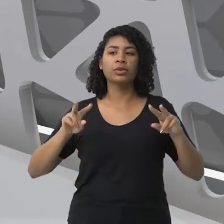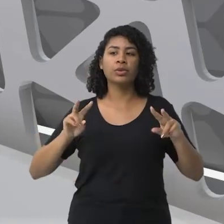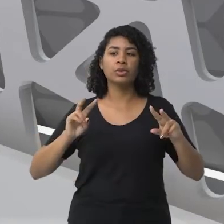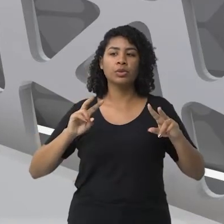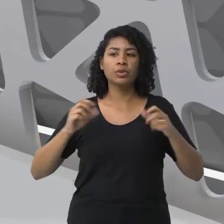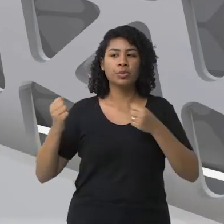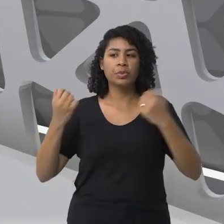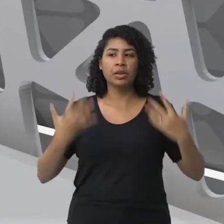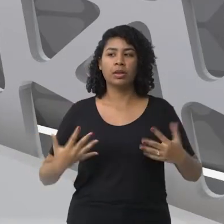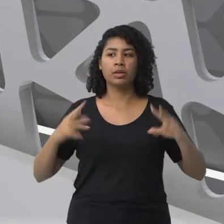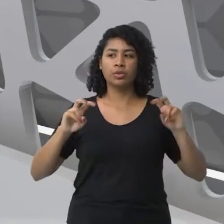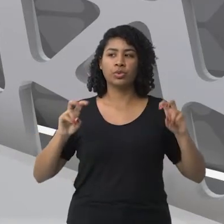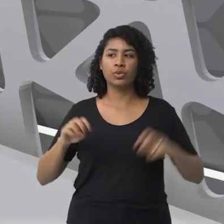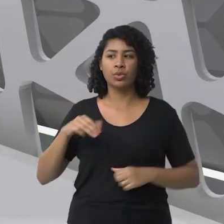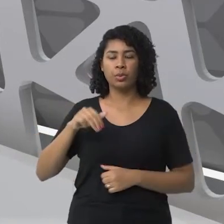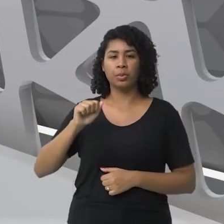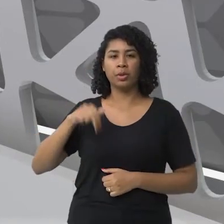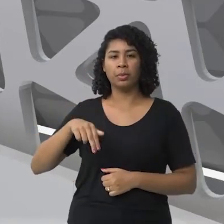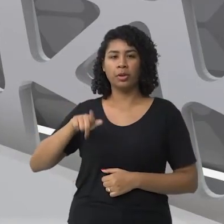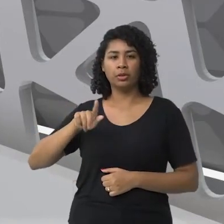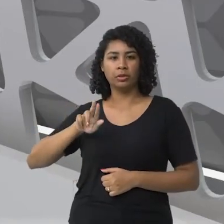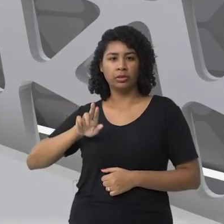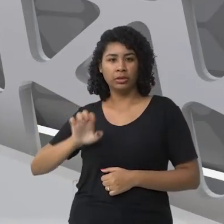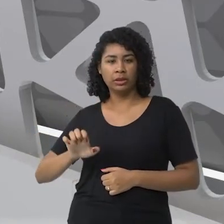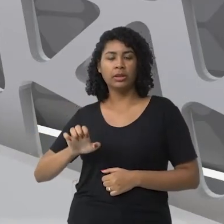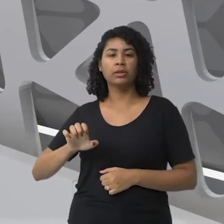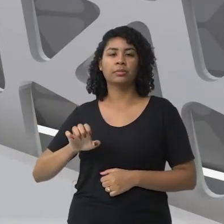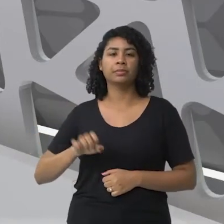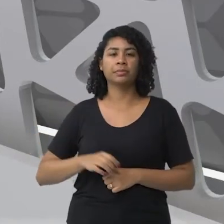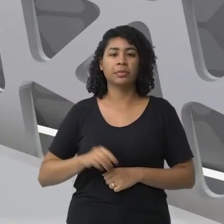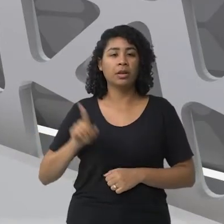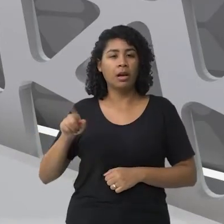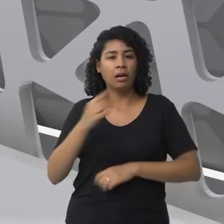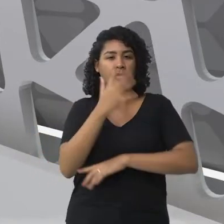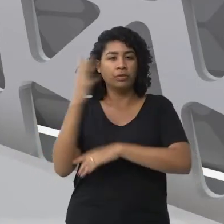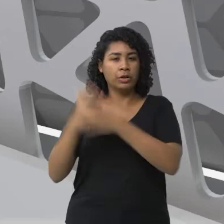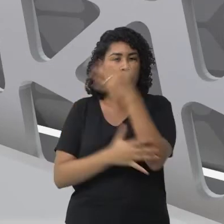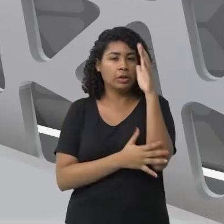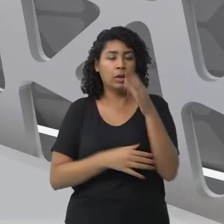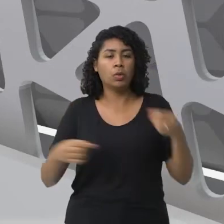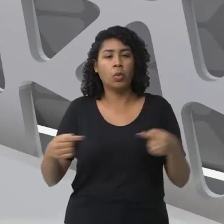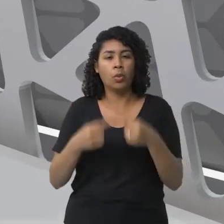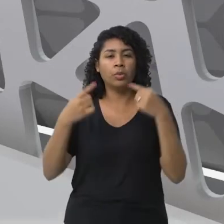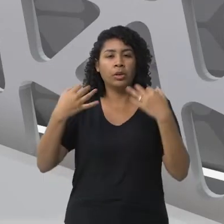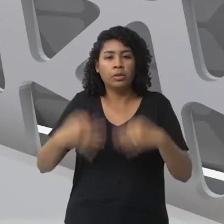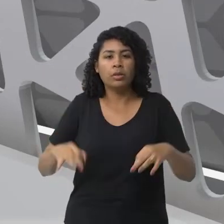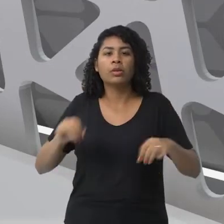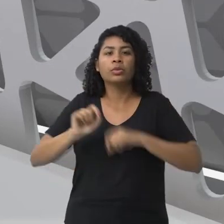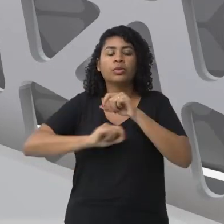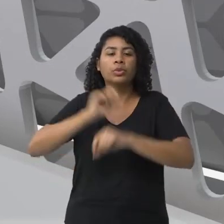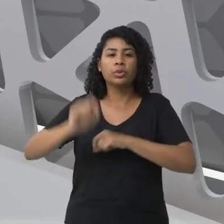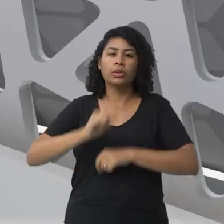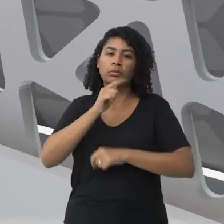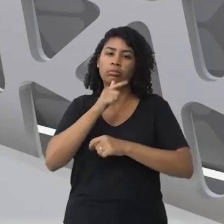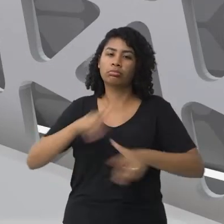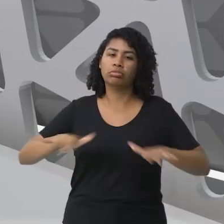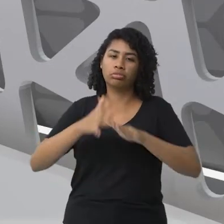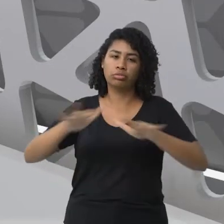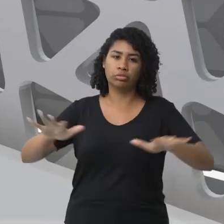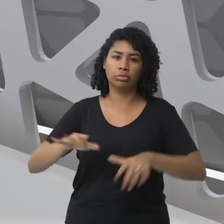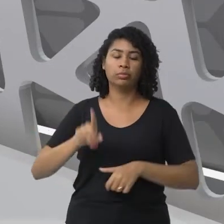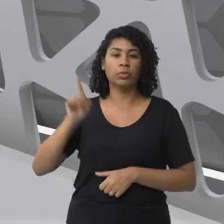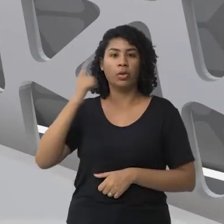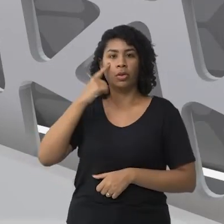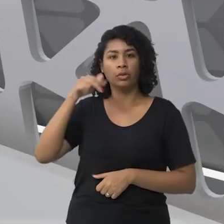com os mangues e as restingas, que fazem parte da chamada vegetação litorânea. A vegetação litorânea ela vai desde o Rio Grande